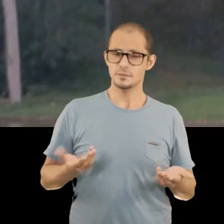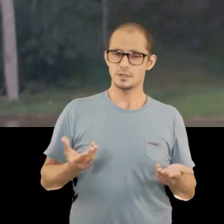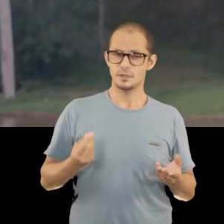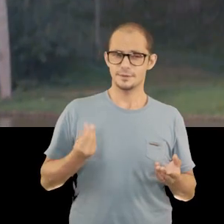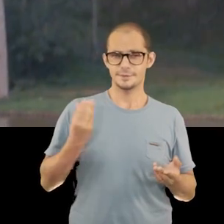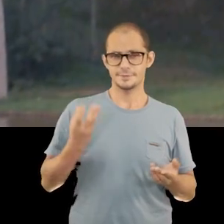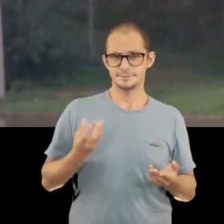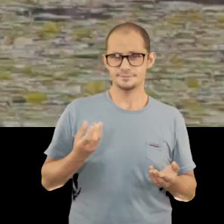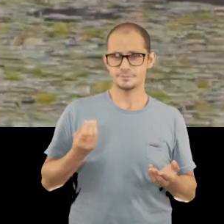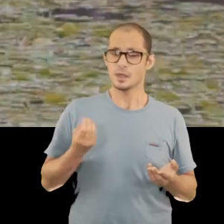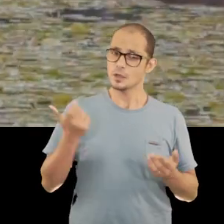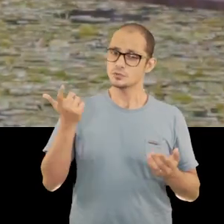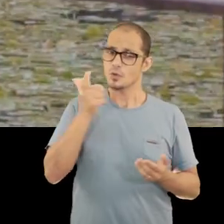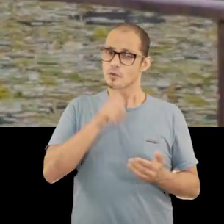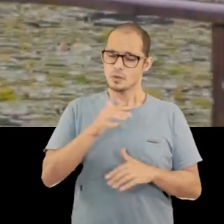a gente